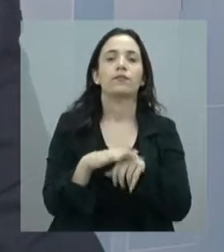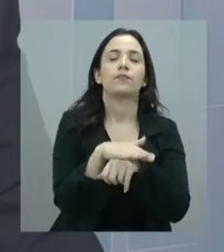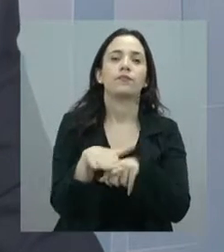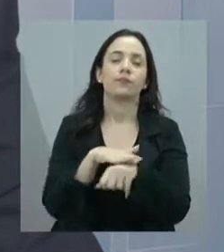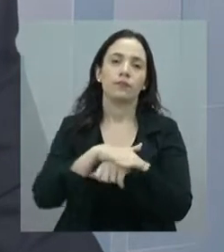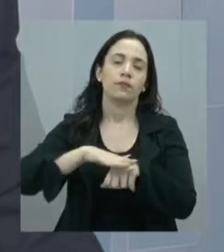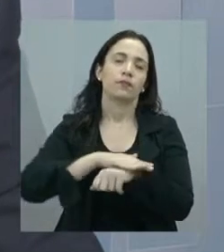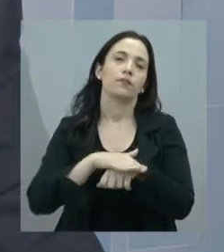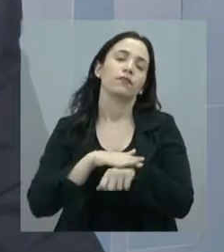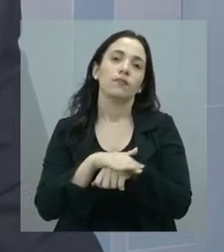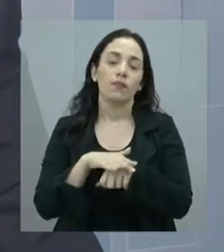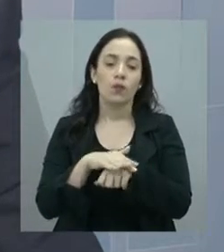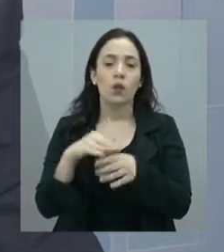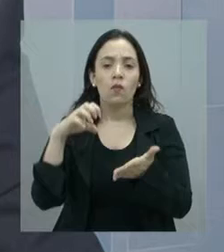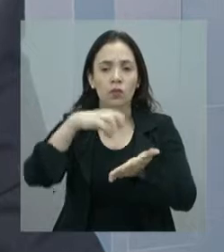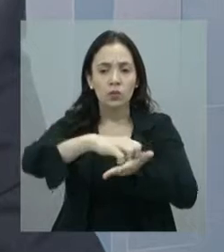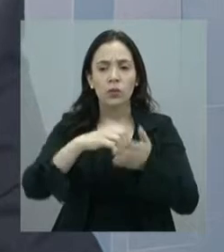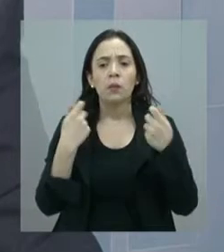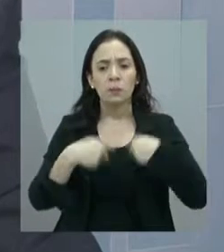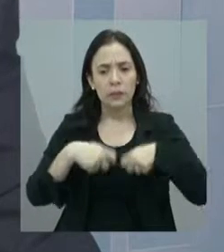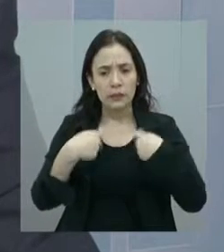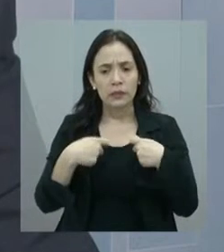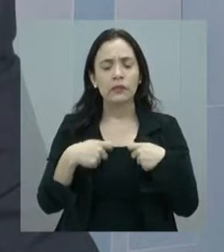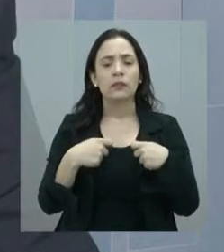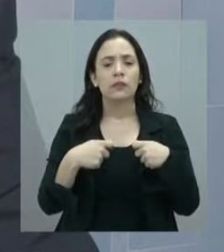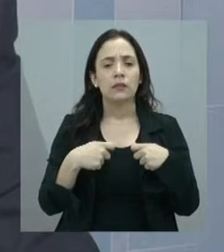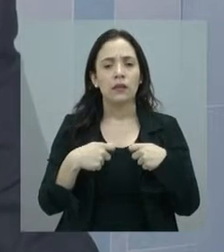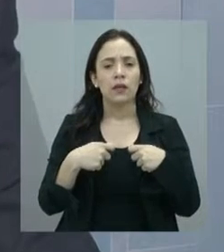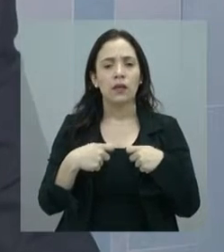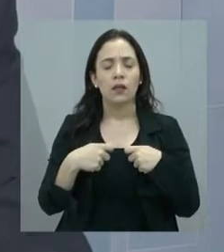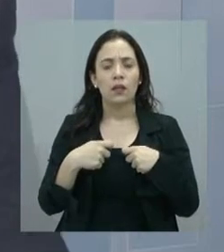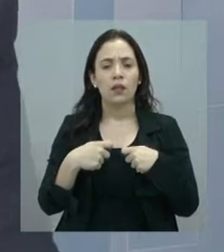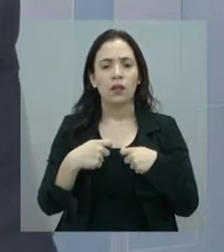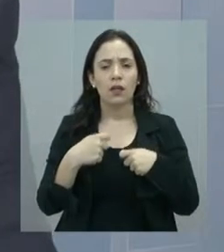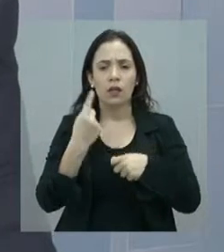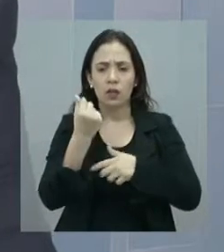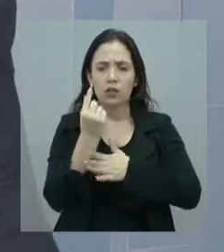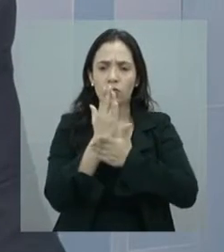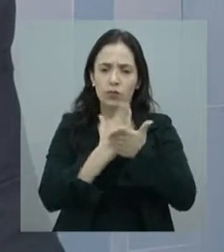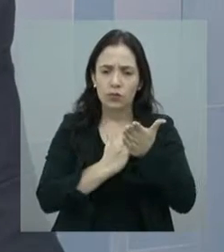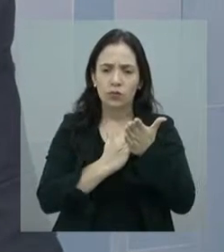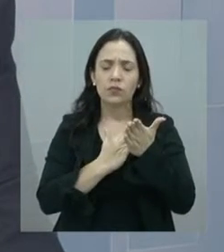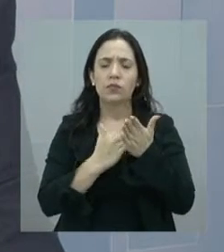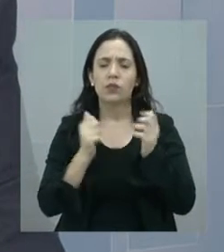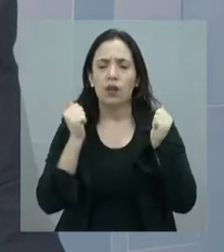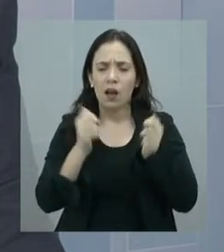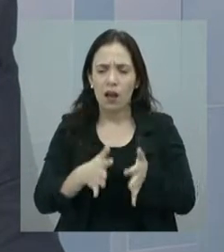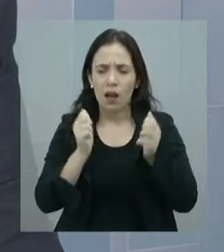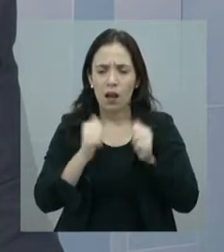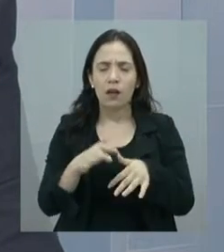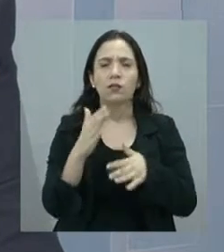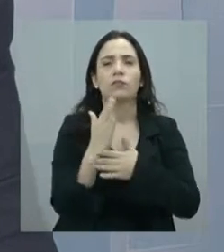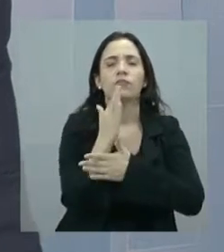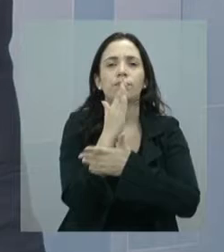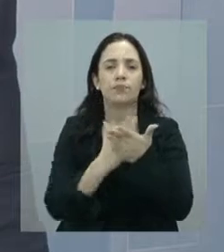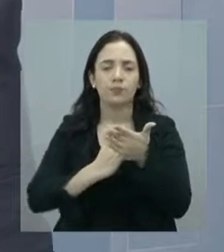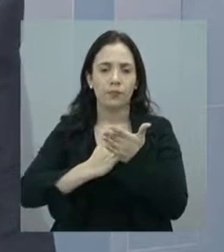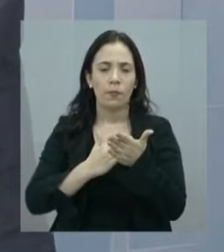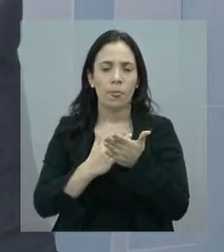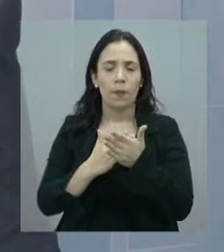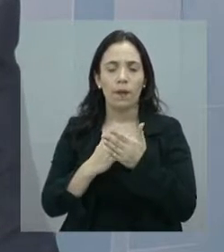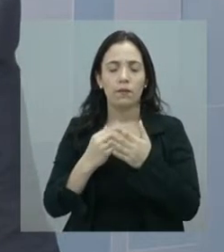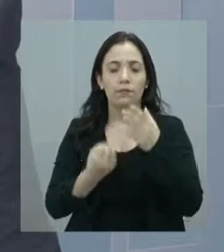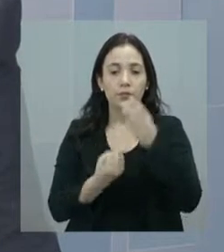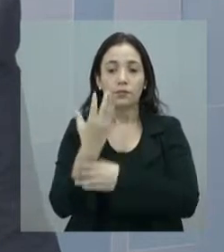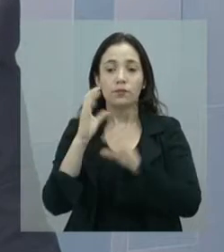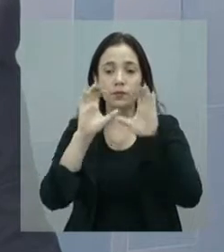o servidor que era importante ele partilhar a despesa e também acompanhar também o custo e a despesa, criando um